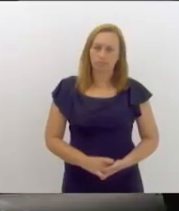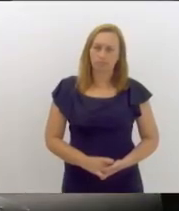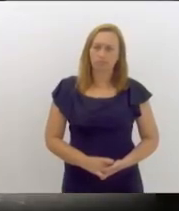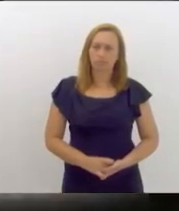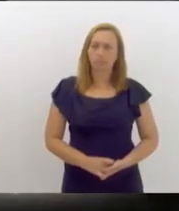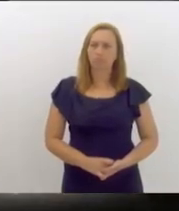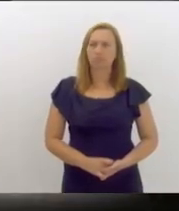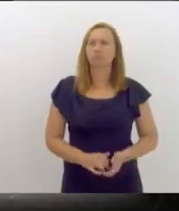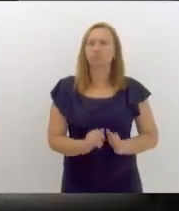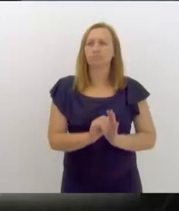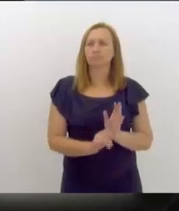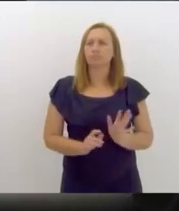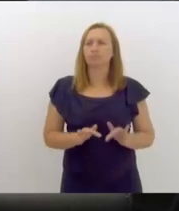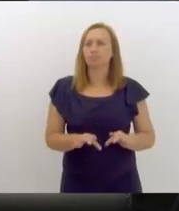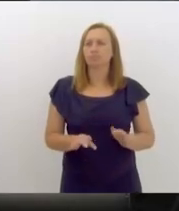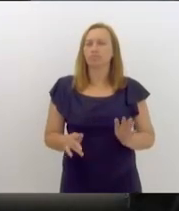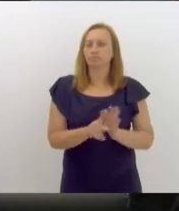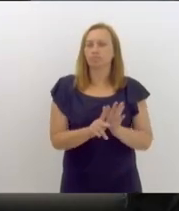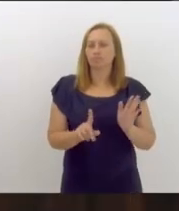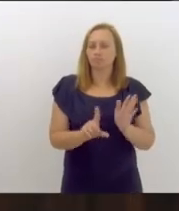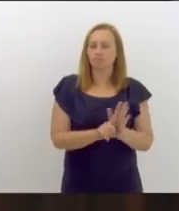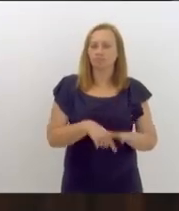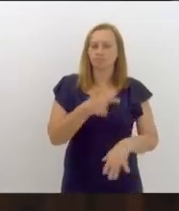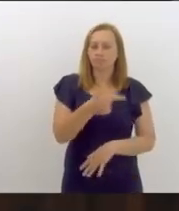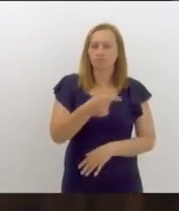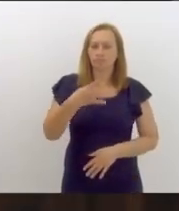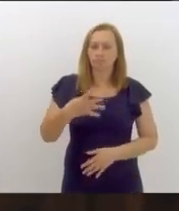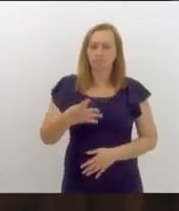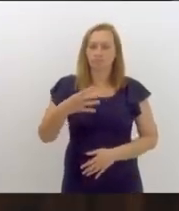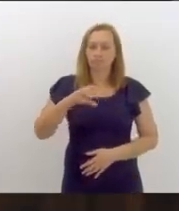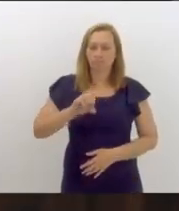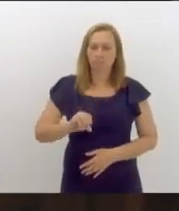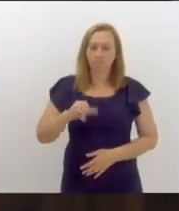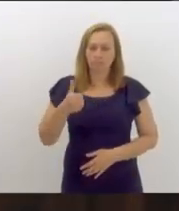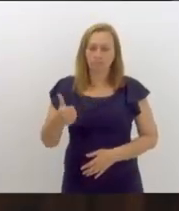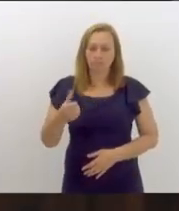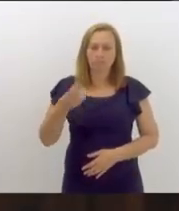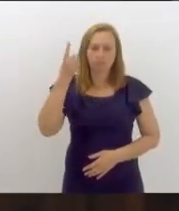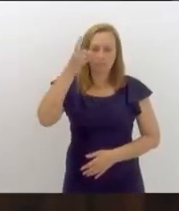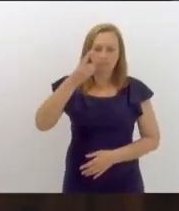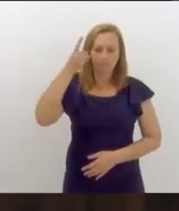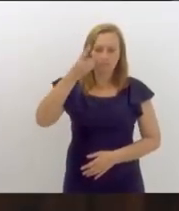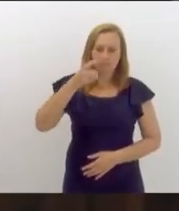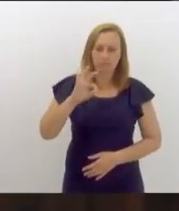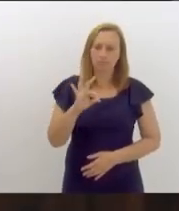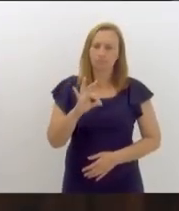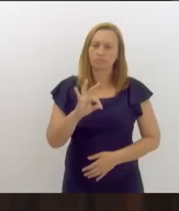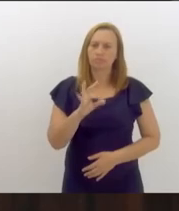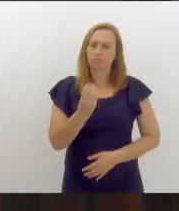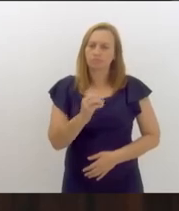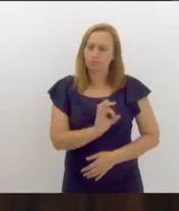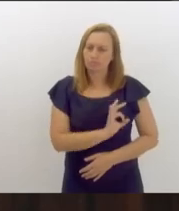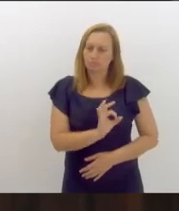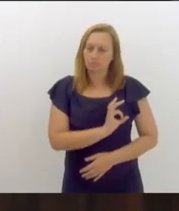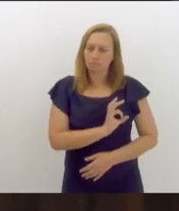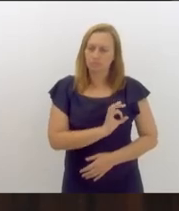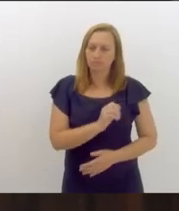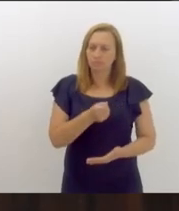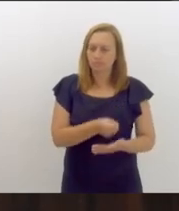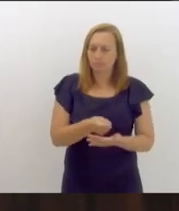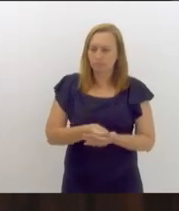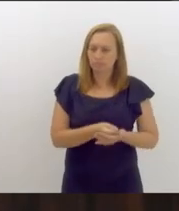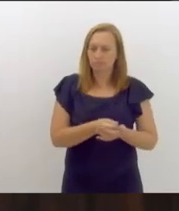redação final projeto de lei número 2491 de autoria deputada Marta Rocha que obriga os estabelecimentos comerciais